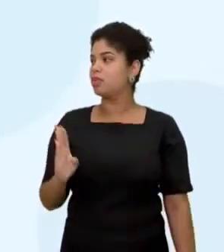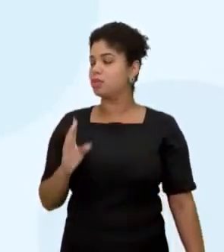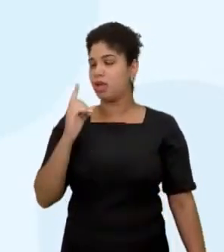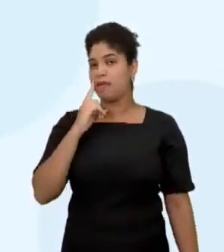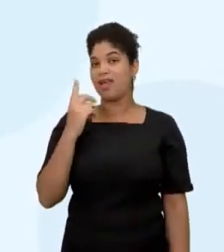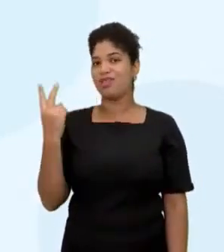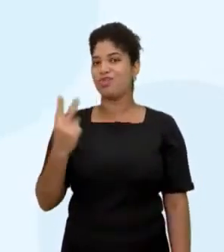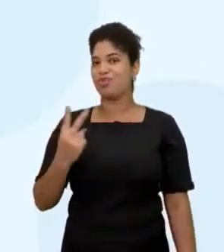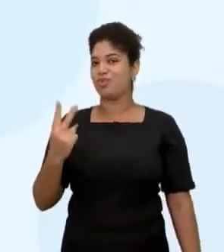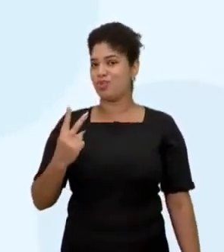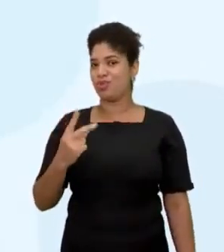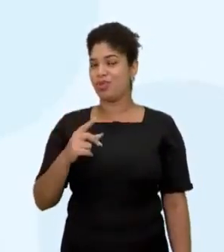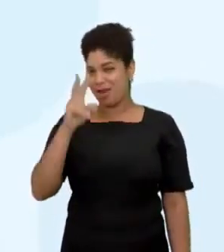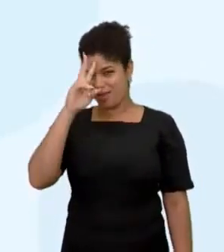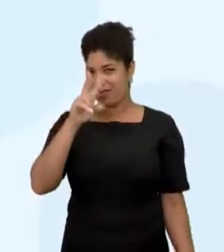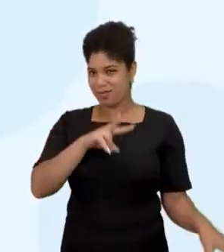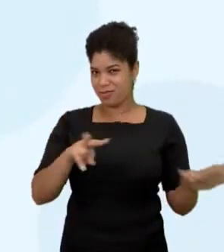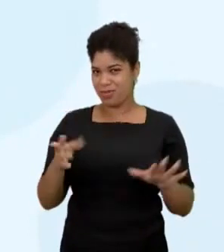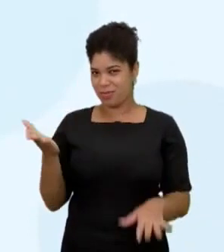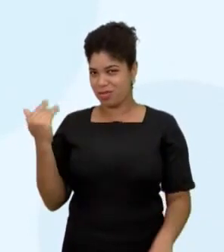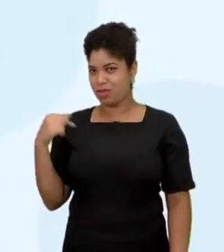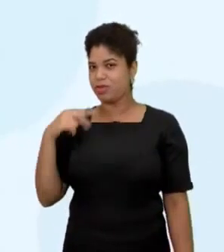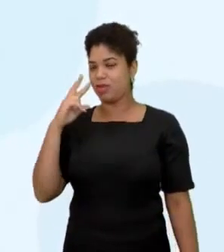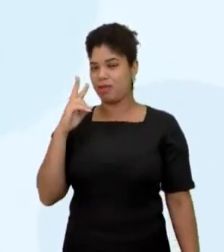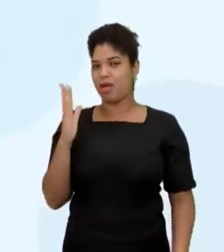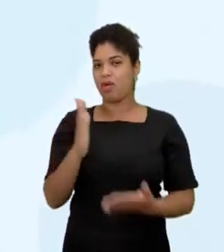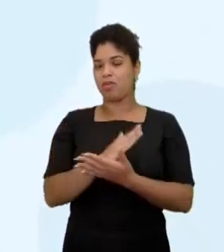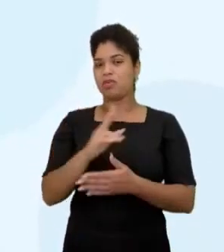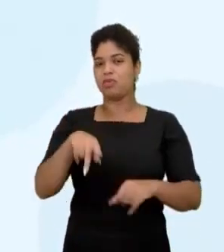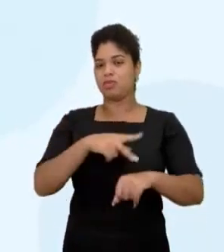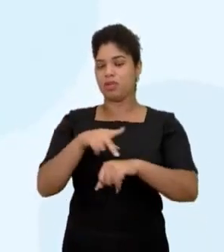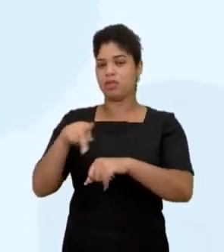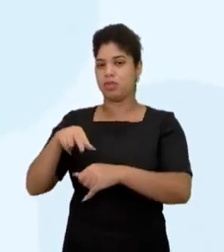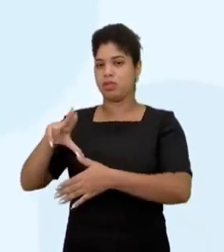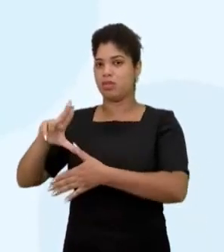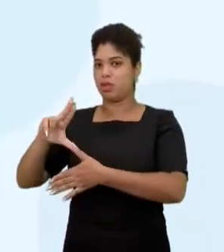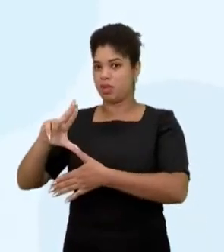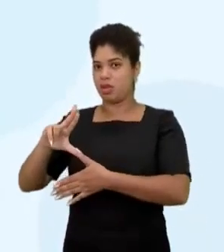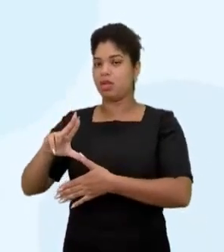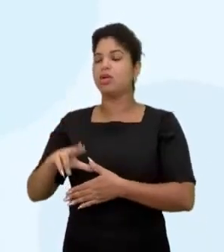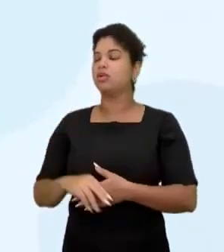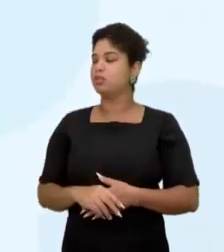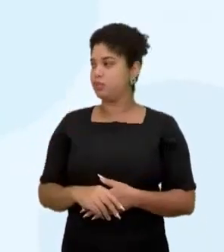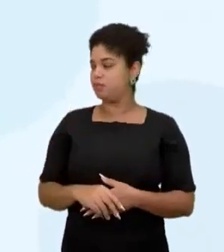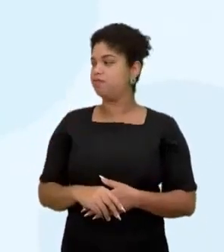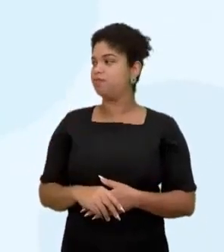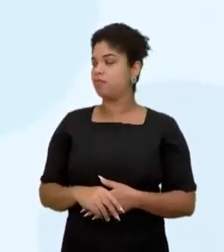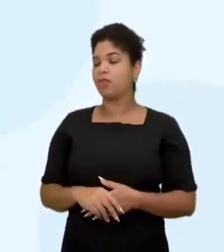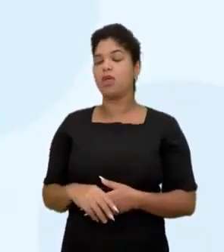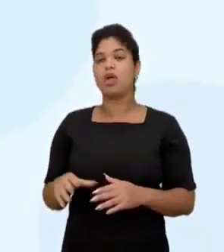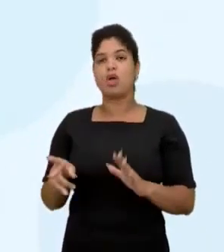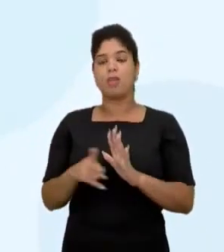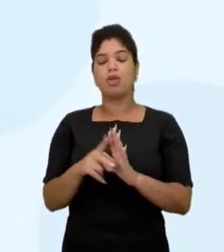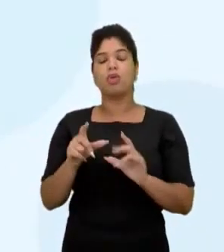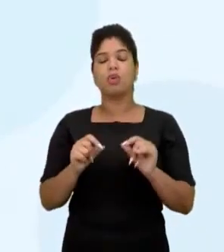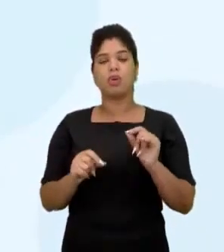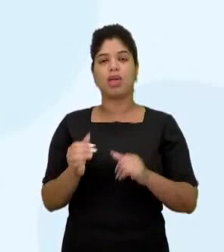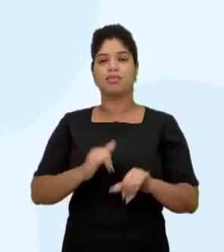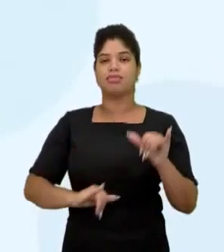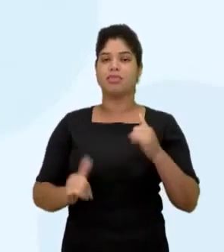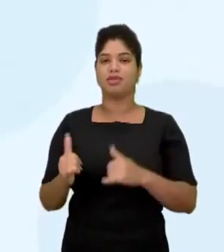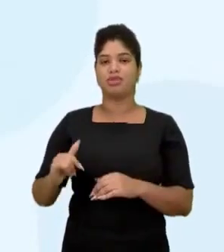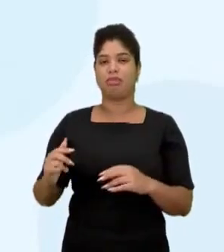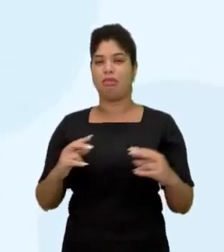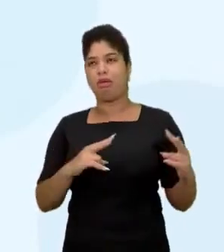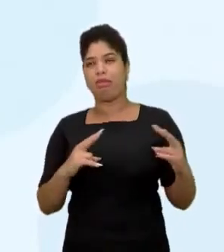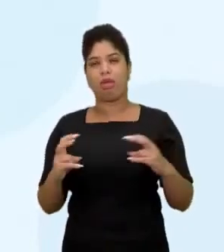viu na semana passada alguns países da América Latina tendo conflitos na questão de energia, né? E uma